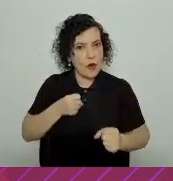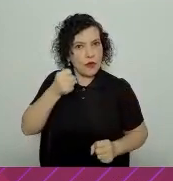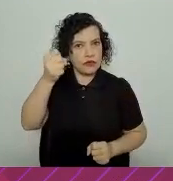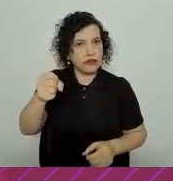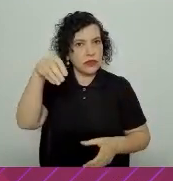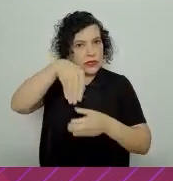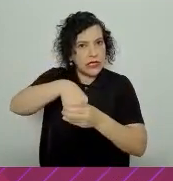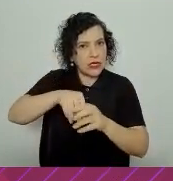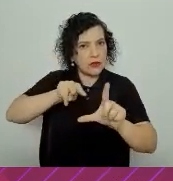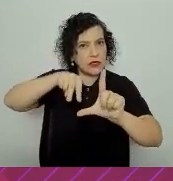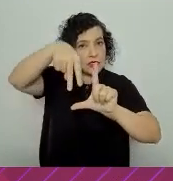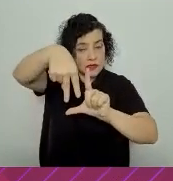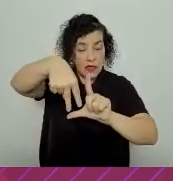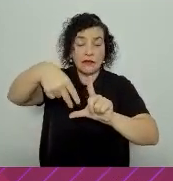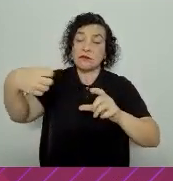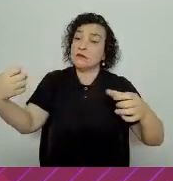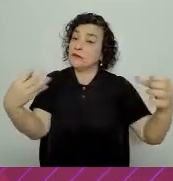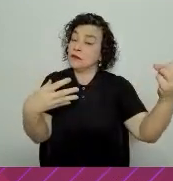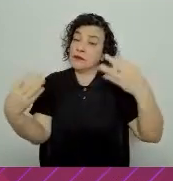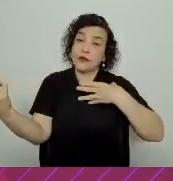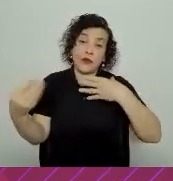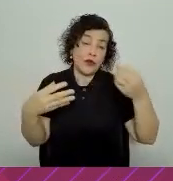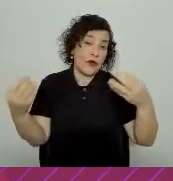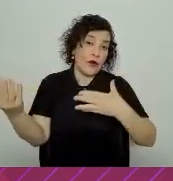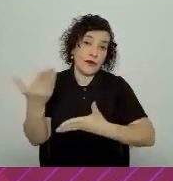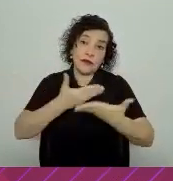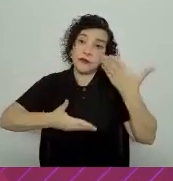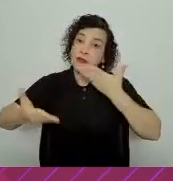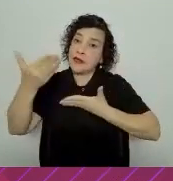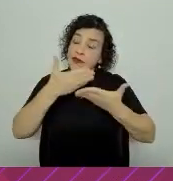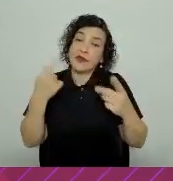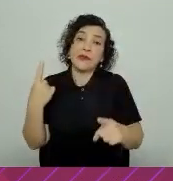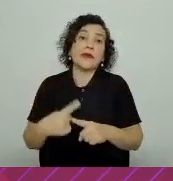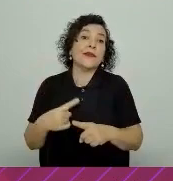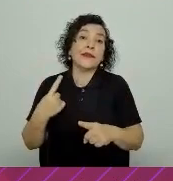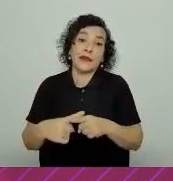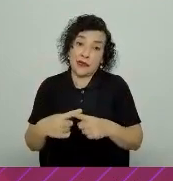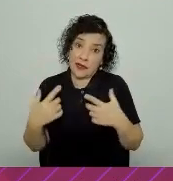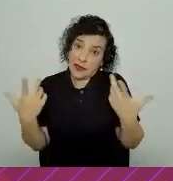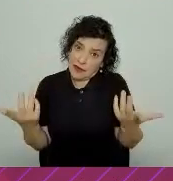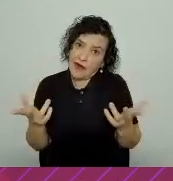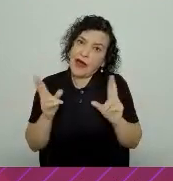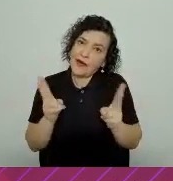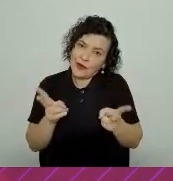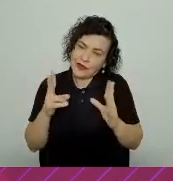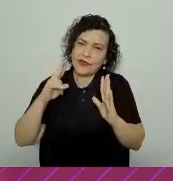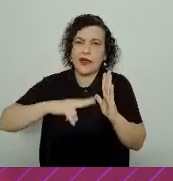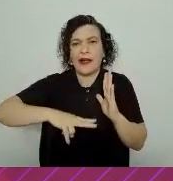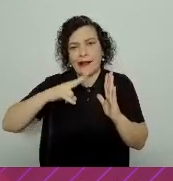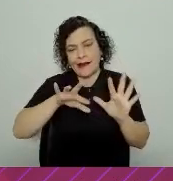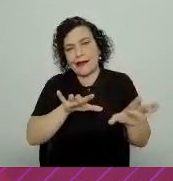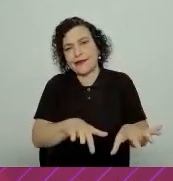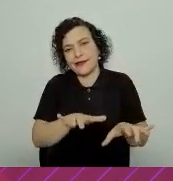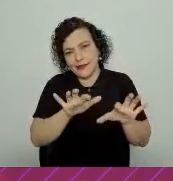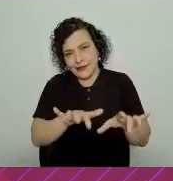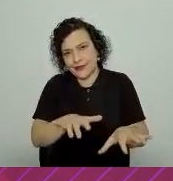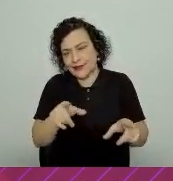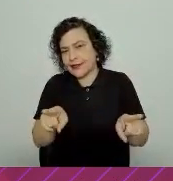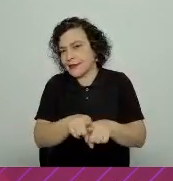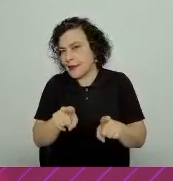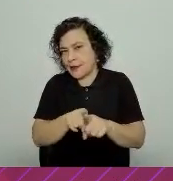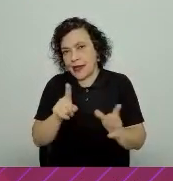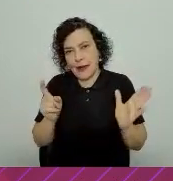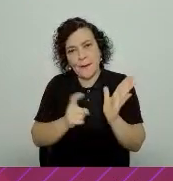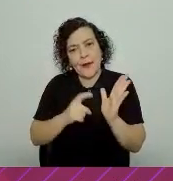novas interações a mais né que a gente não vai deixar ainda de ler e digitar de apontar aplicar